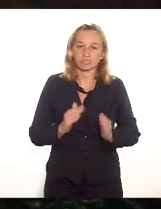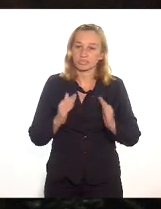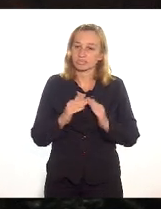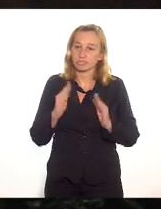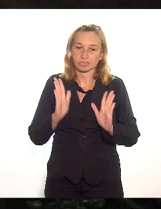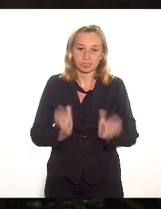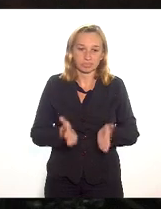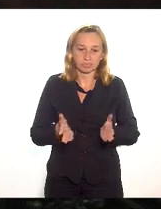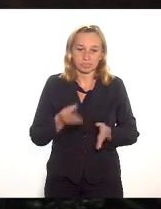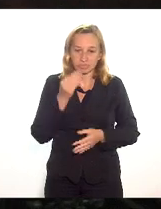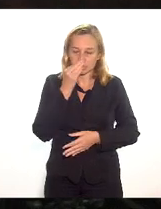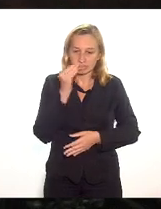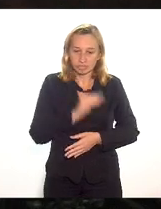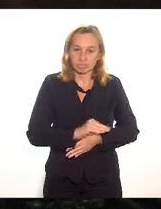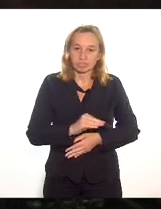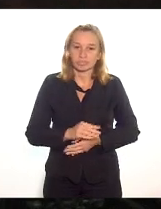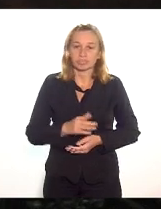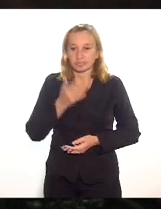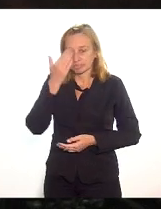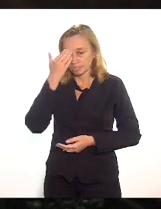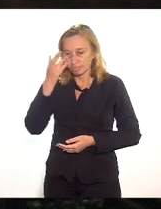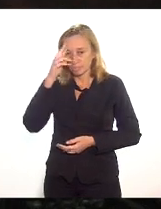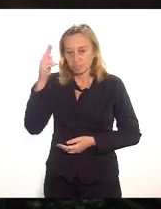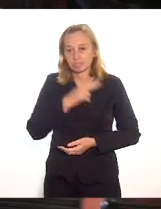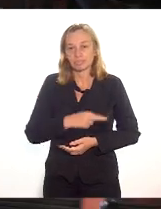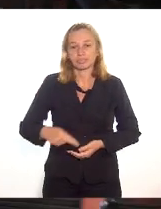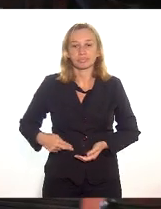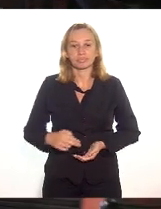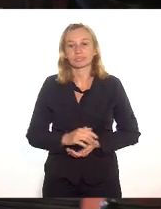hoje jogou contra. Obrigado, presidente.